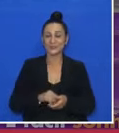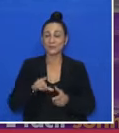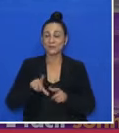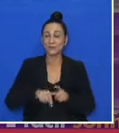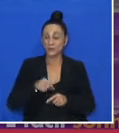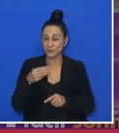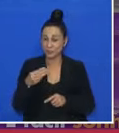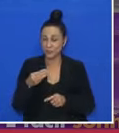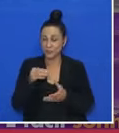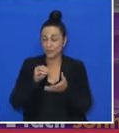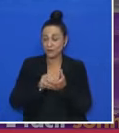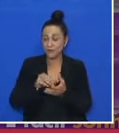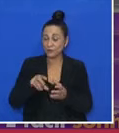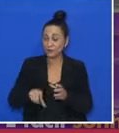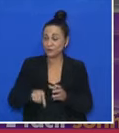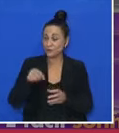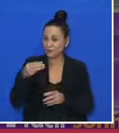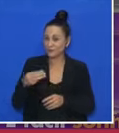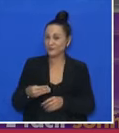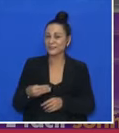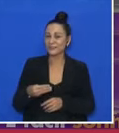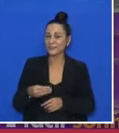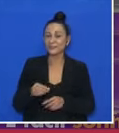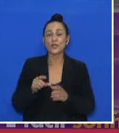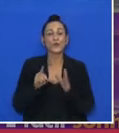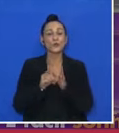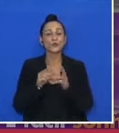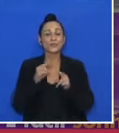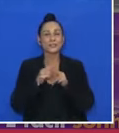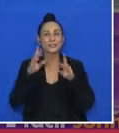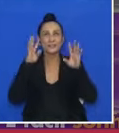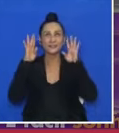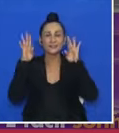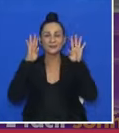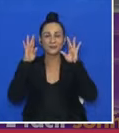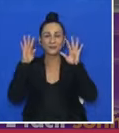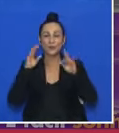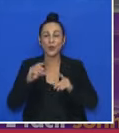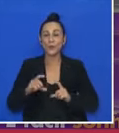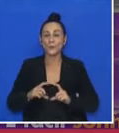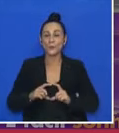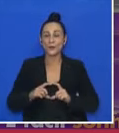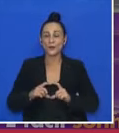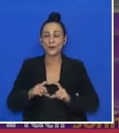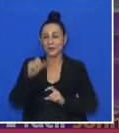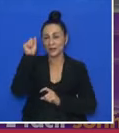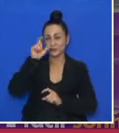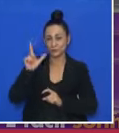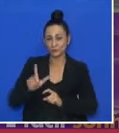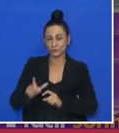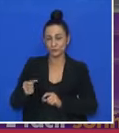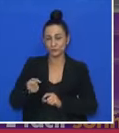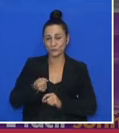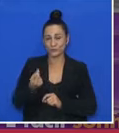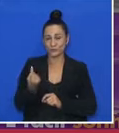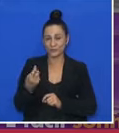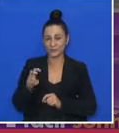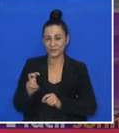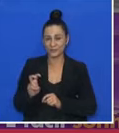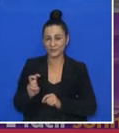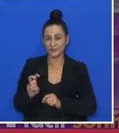Foram sorteados 3 números, faltam 3. Loterias Caixa, já pensou? Bola azul, número